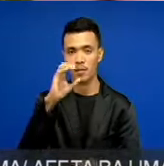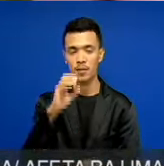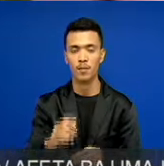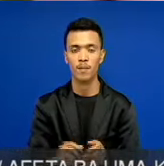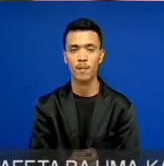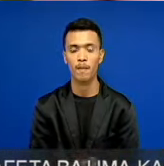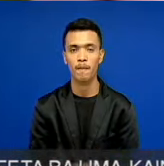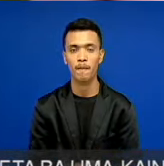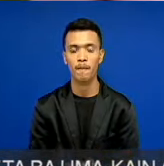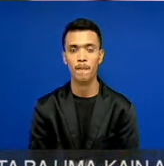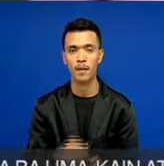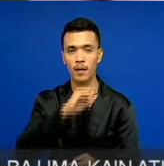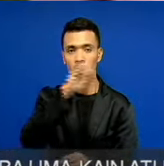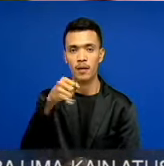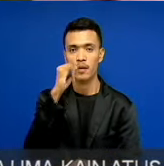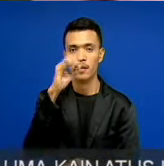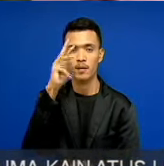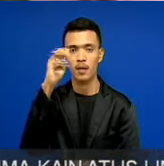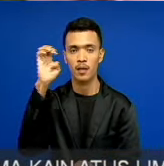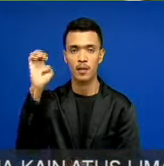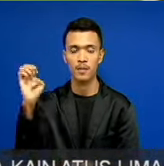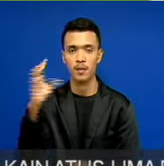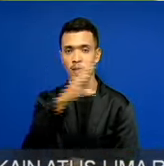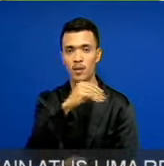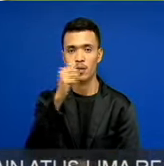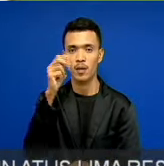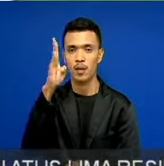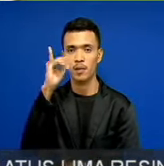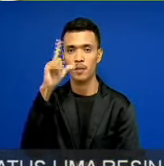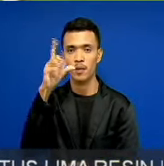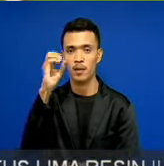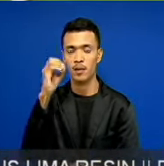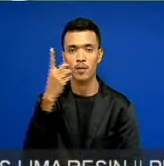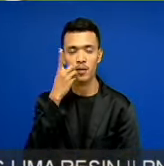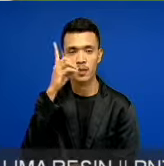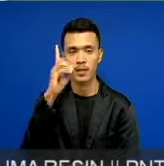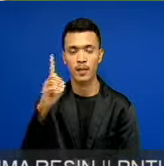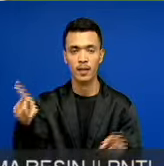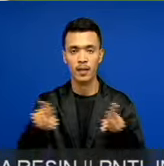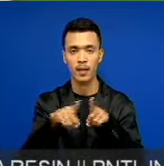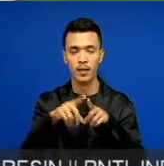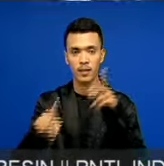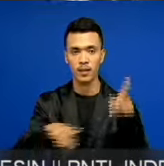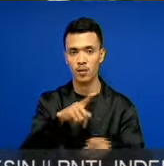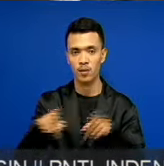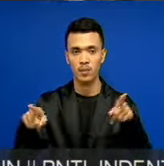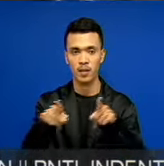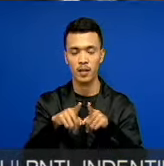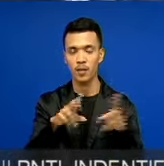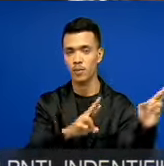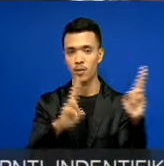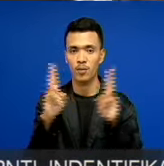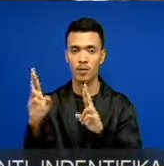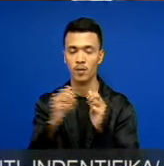Ocupante Vila Antiga, Jaime da Costa Martins no Abílio Ximenes, hateten, no dar comunidade pronto coopera ho governo